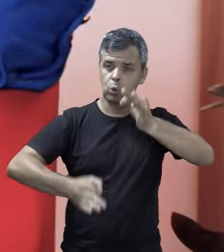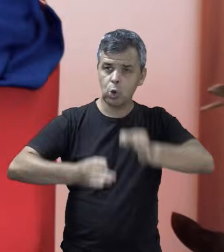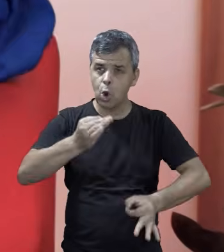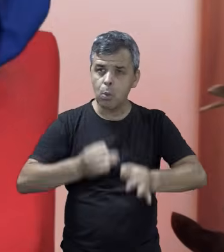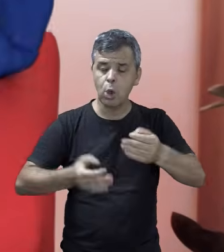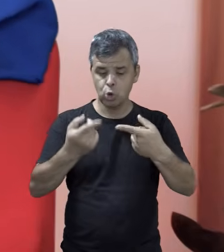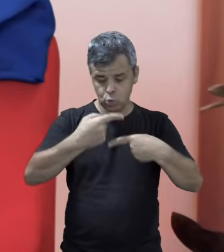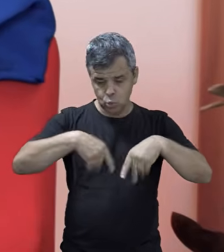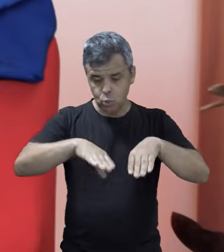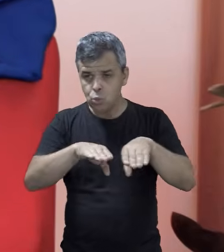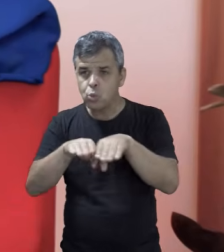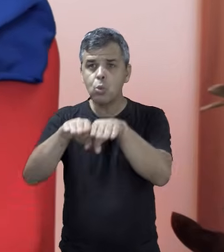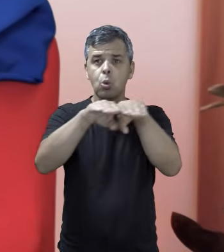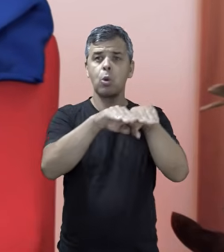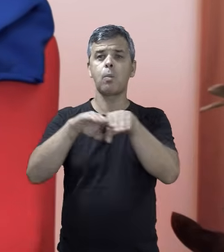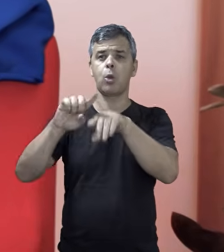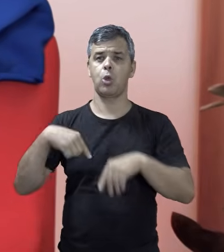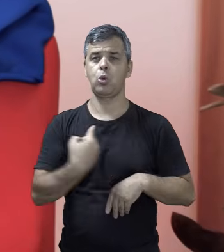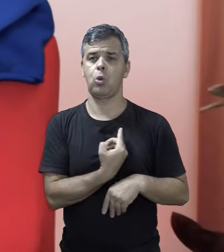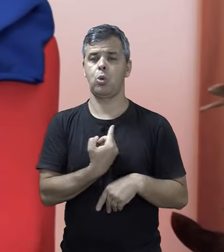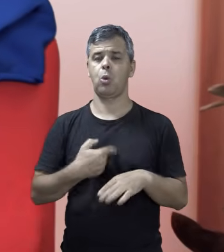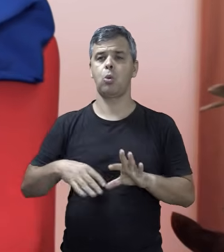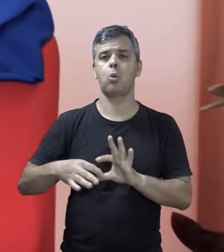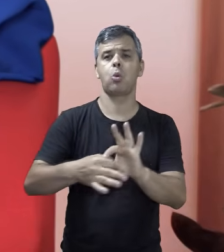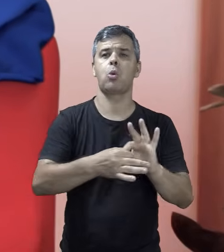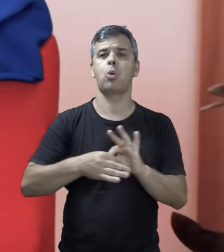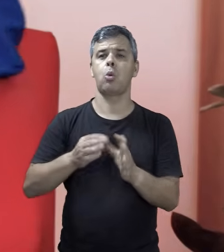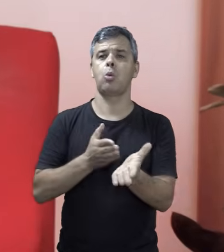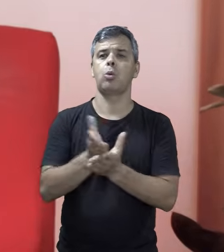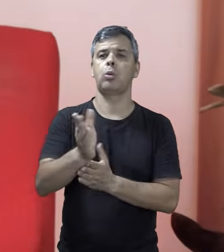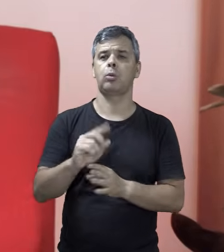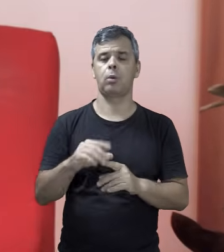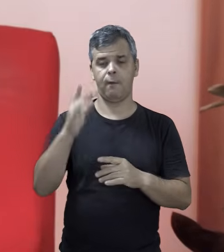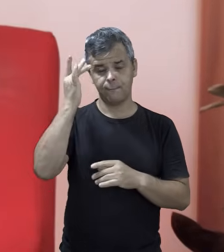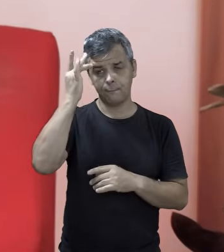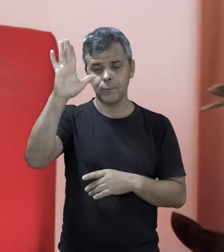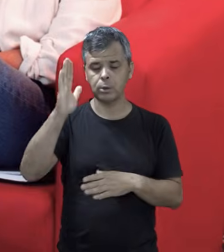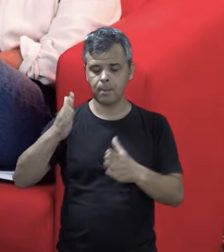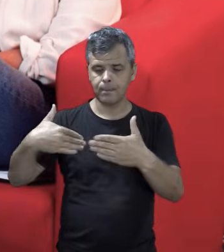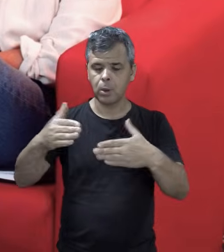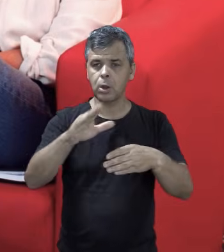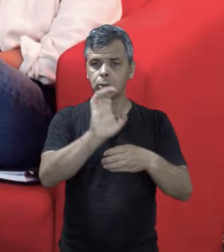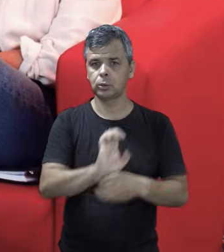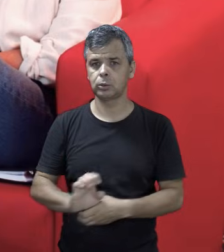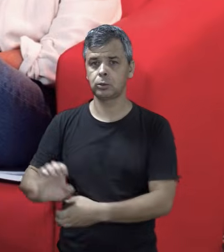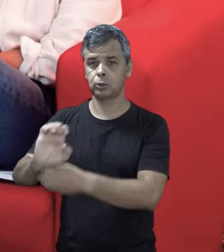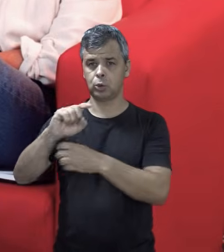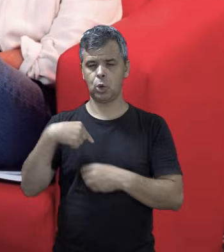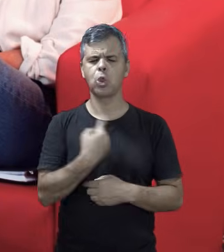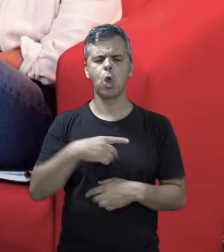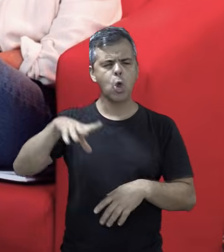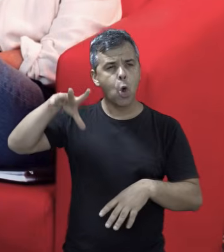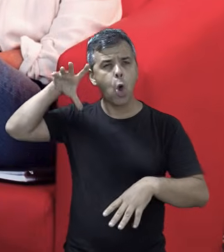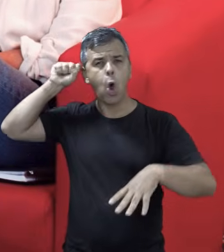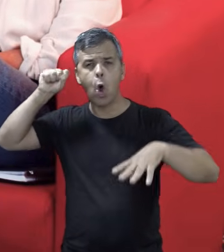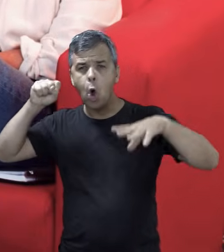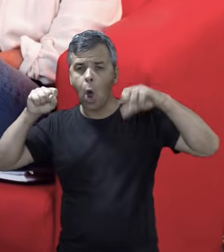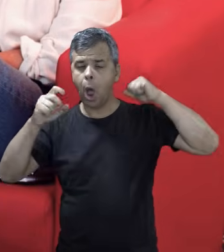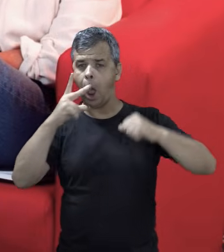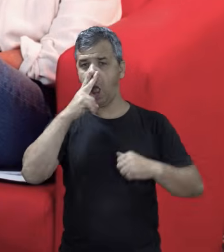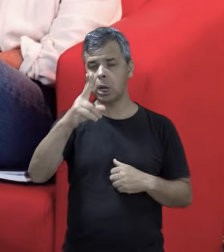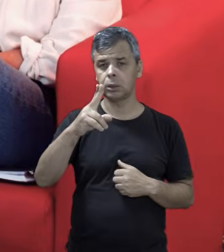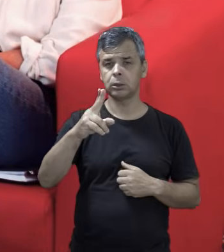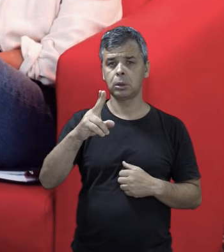com igualdade. Então, nós temos uma linha central e aí fica mais fácil de dialogar com os estados. A gente escuta, cada um acha